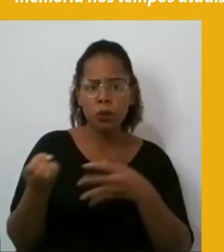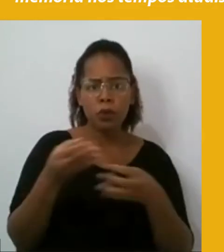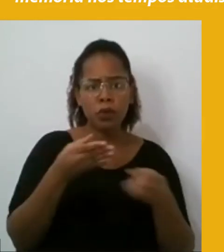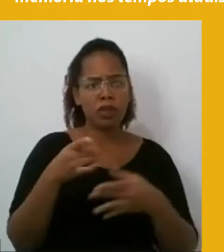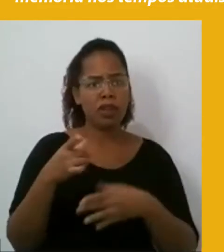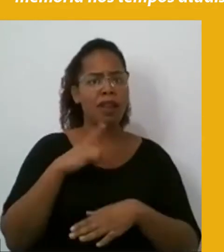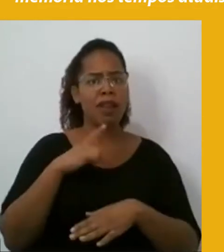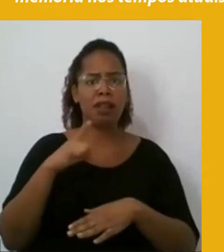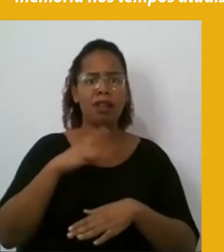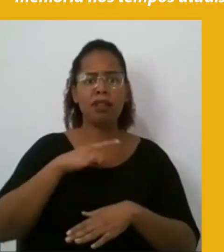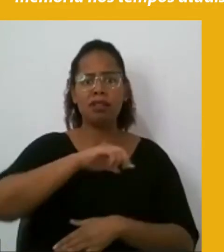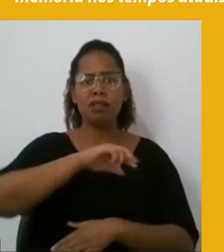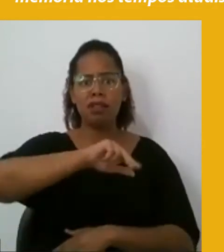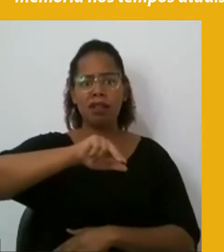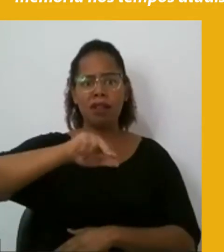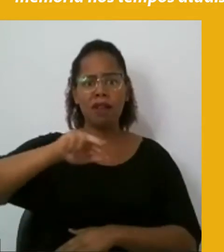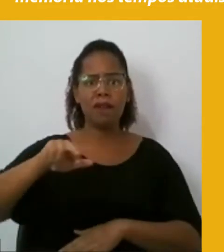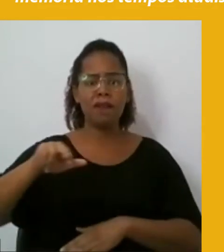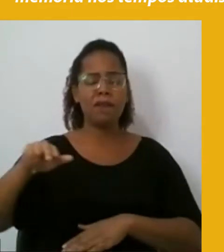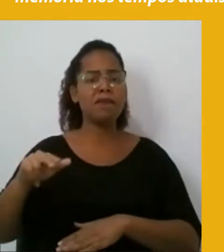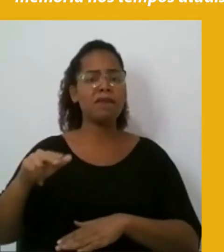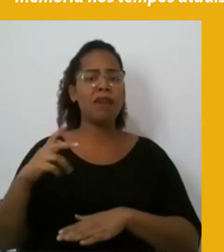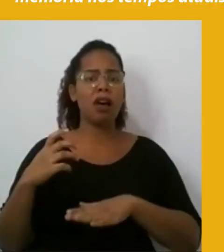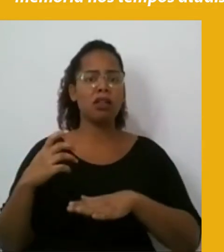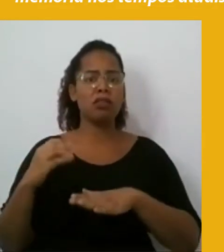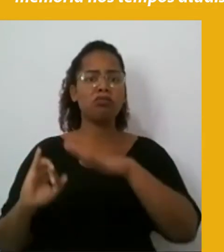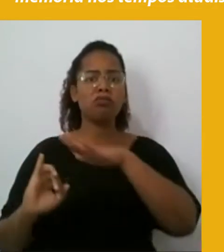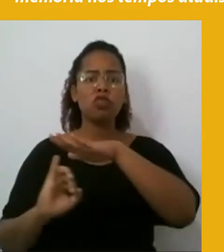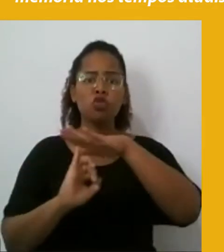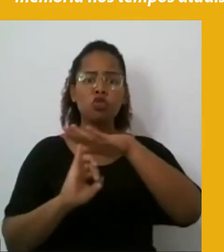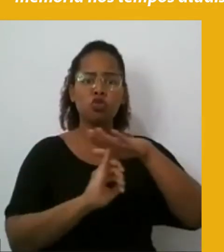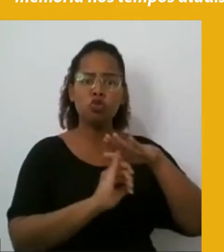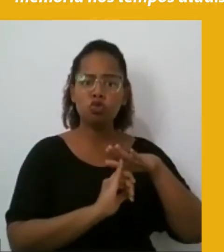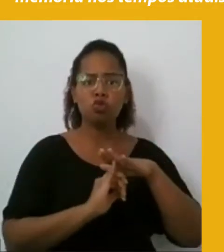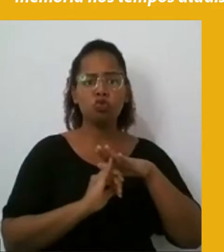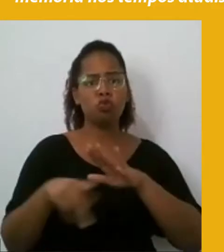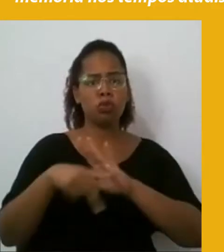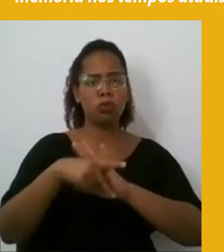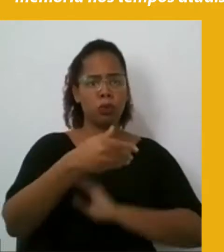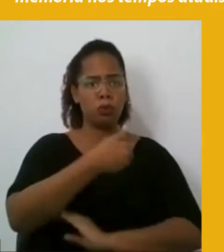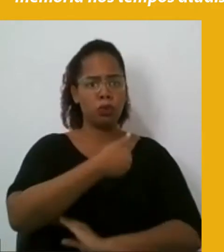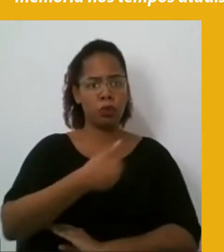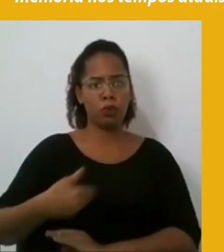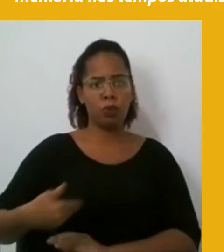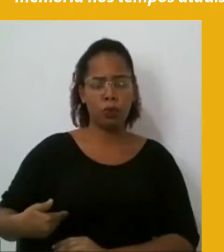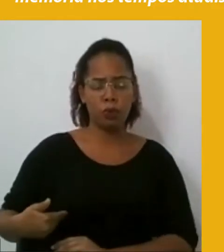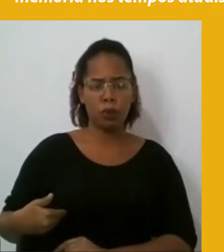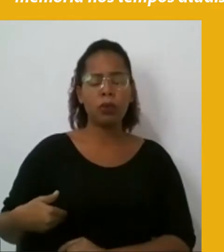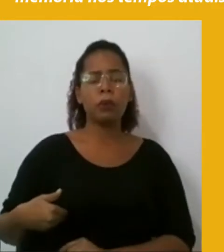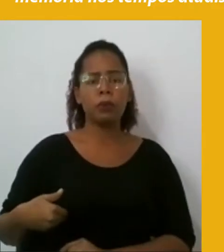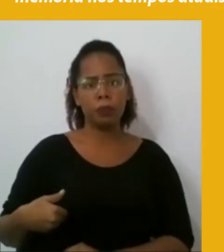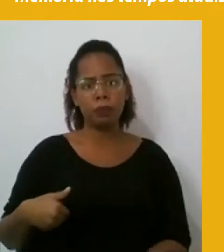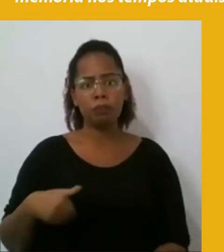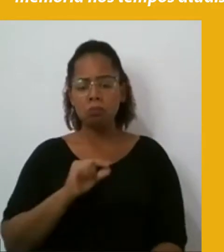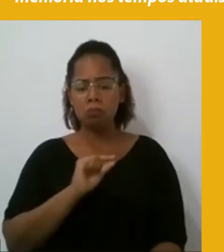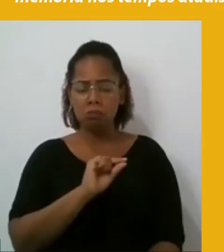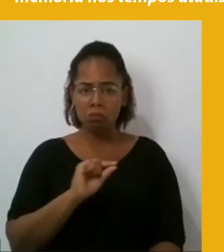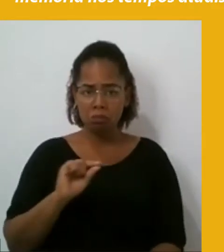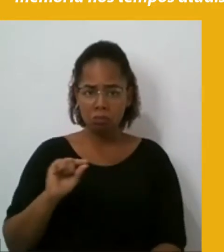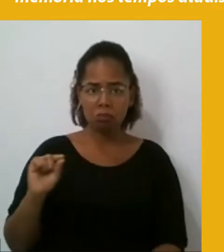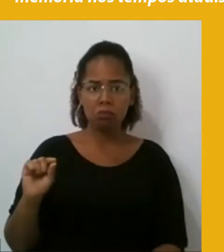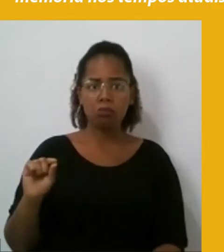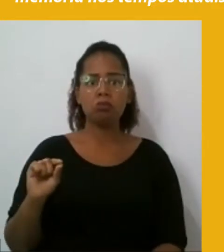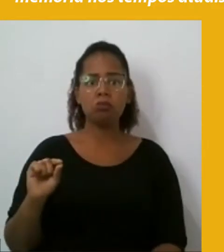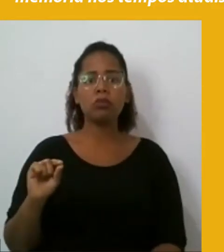Embrapa, que eram estatais. Se não tivesse Embrapa, não tinha agropop. Né? E veja, então